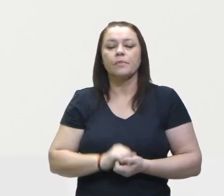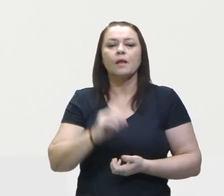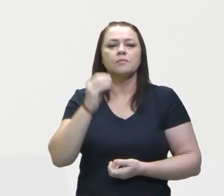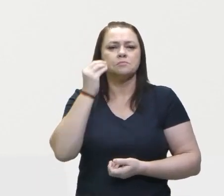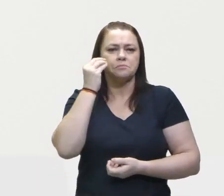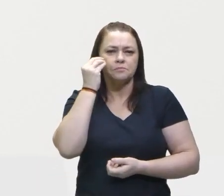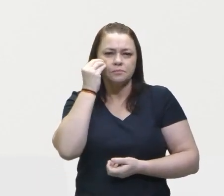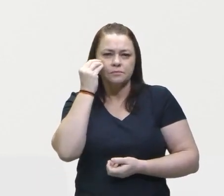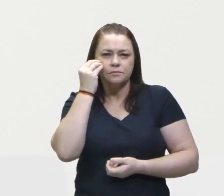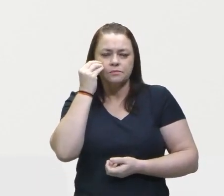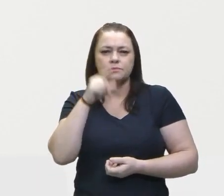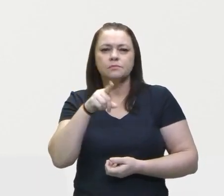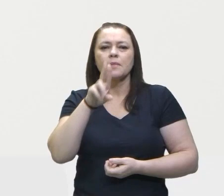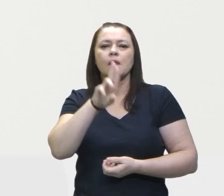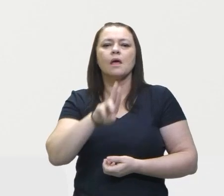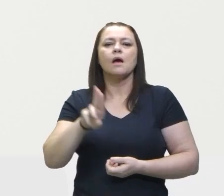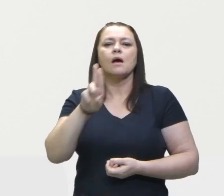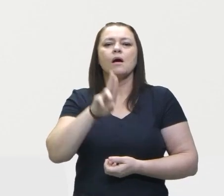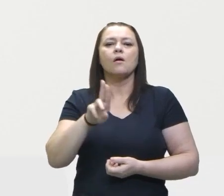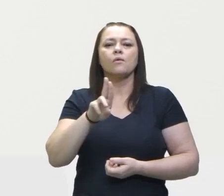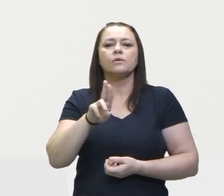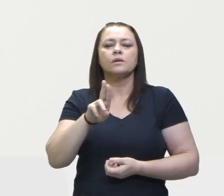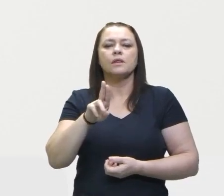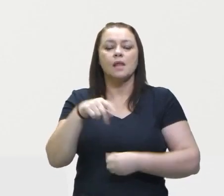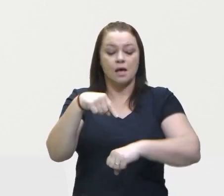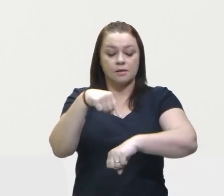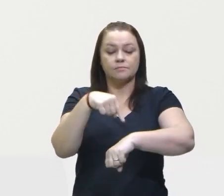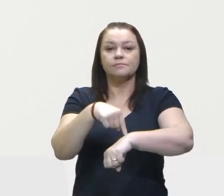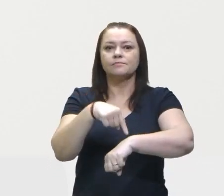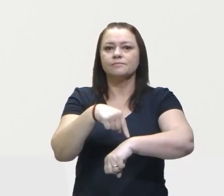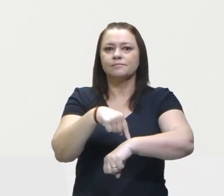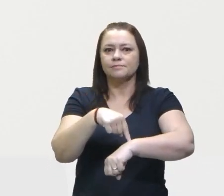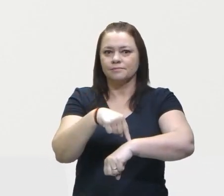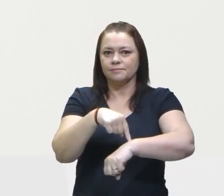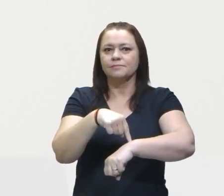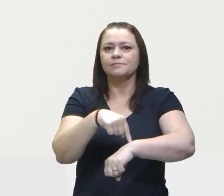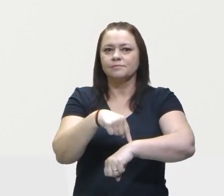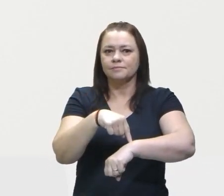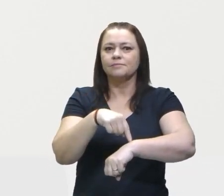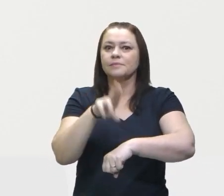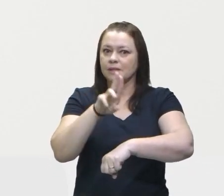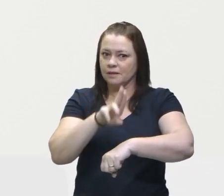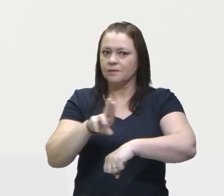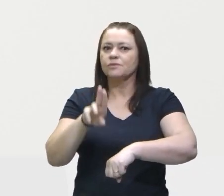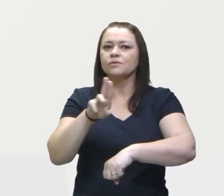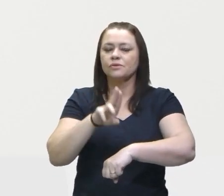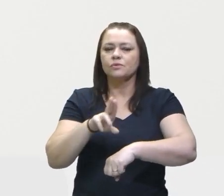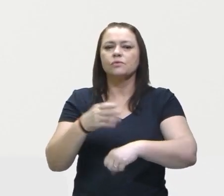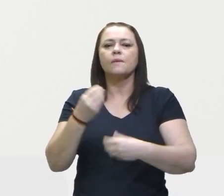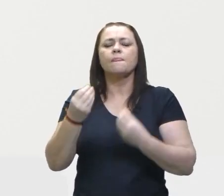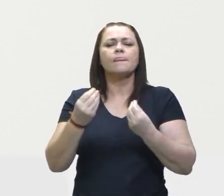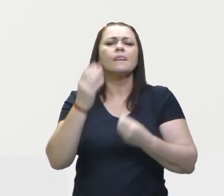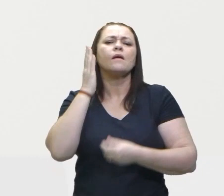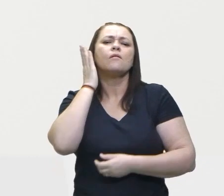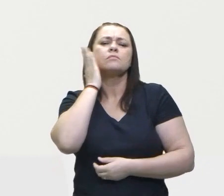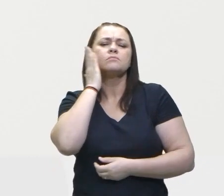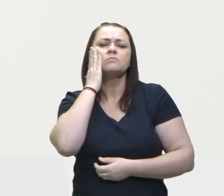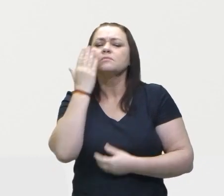Olha só, unidade de medida de tempos marcado pelo relógio, né? Como eu vou